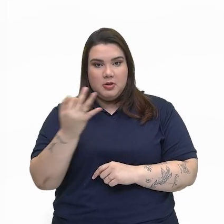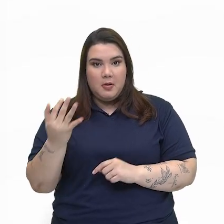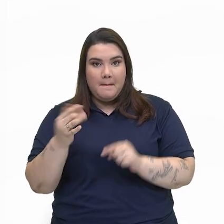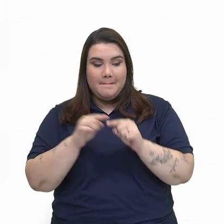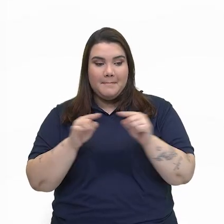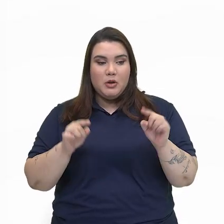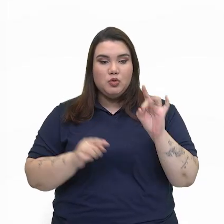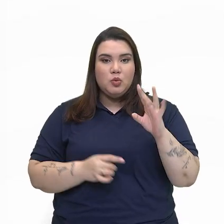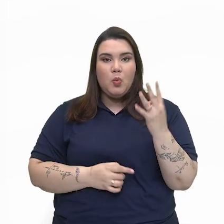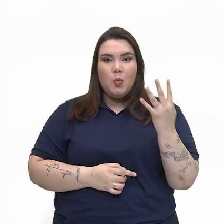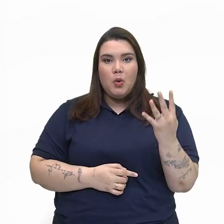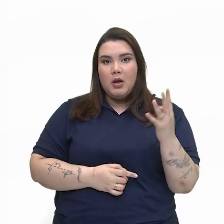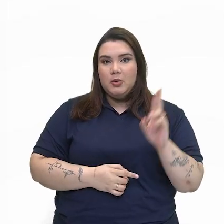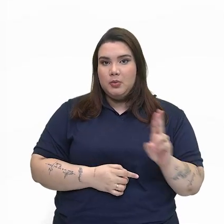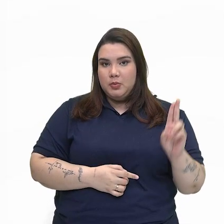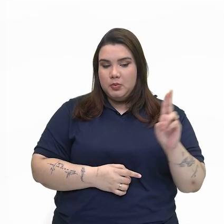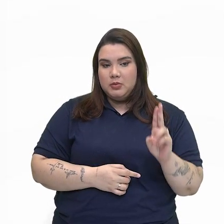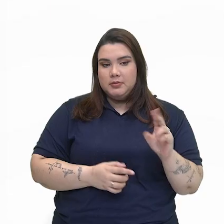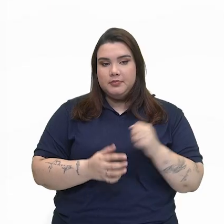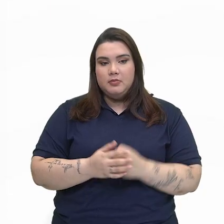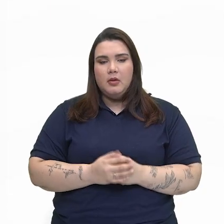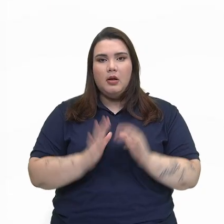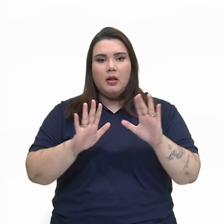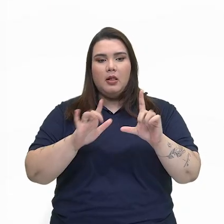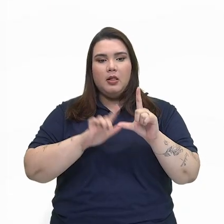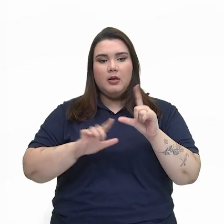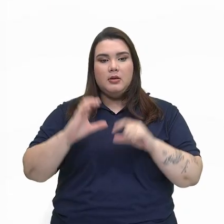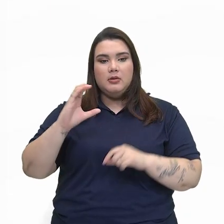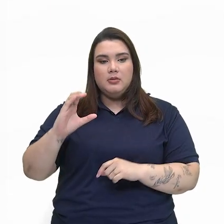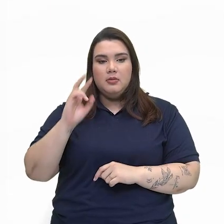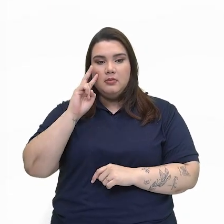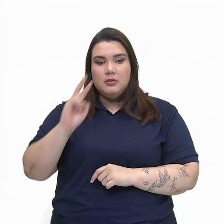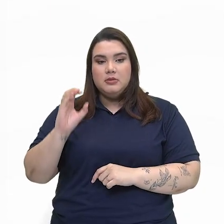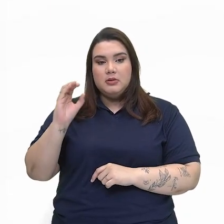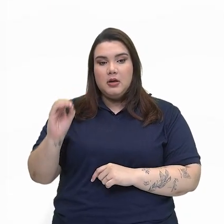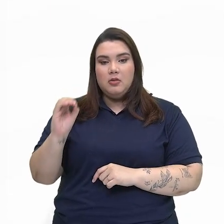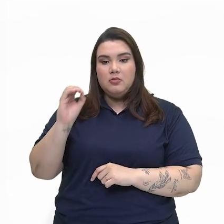letra C, você vê 0,0, você vê